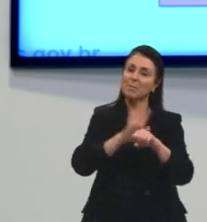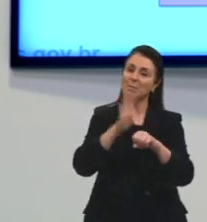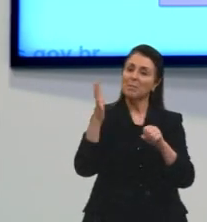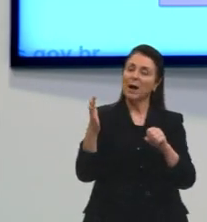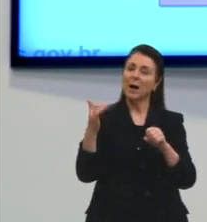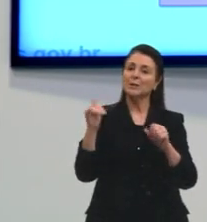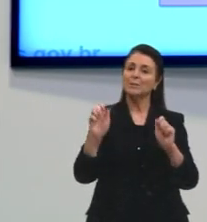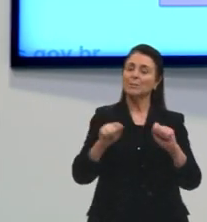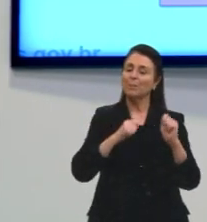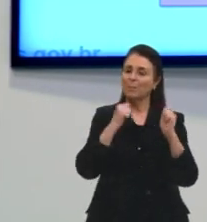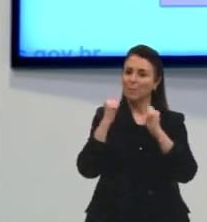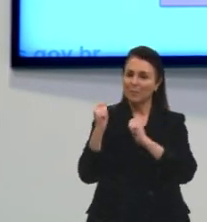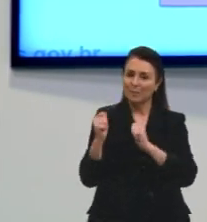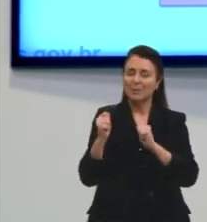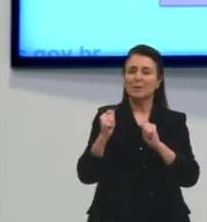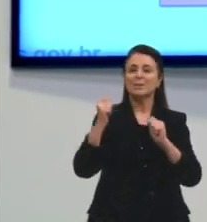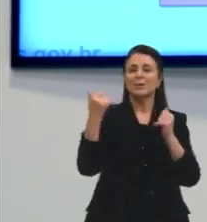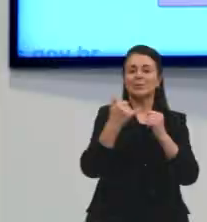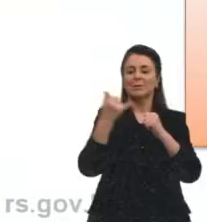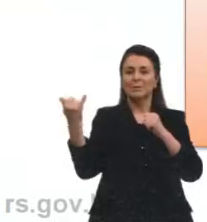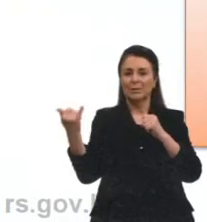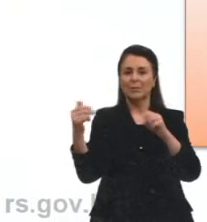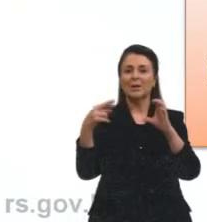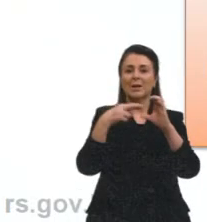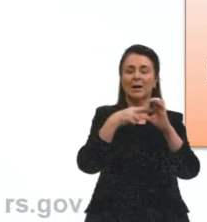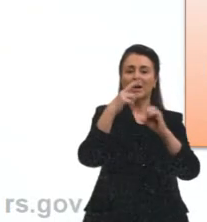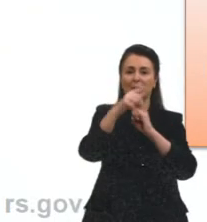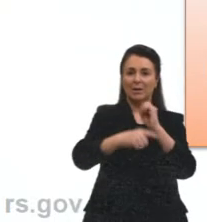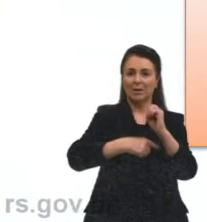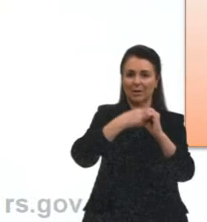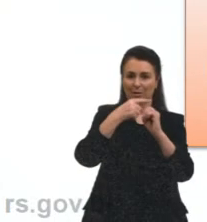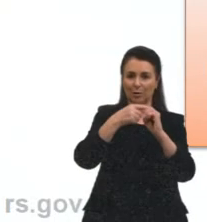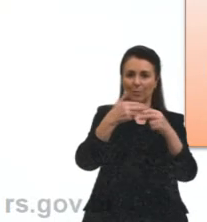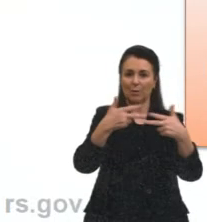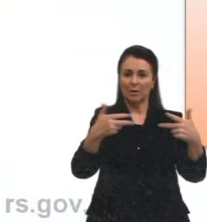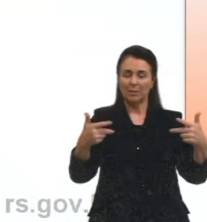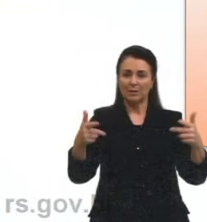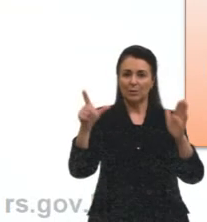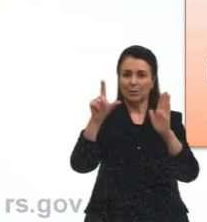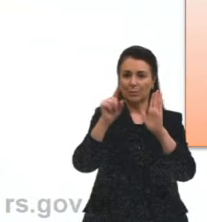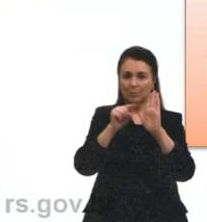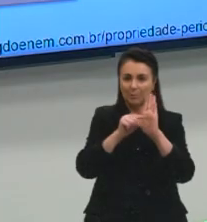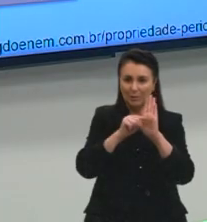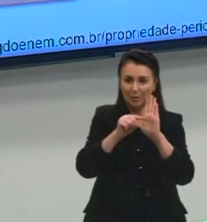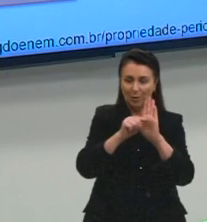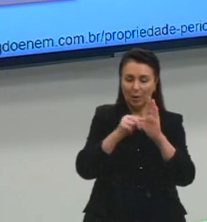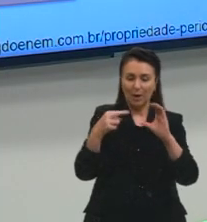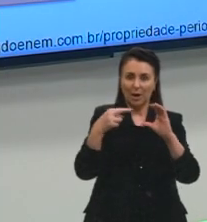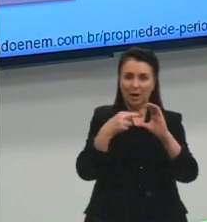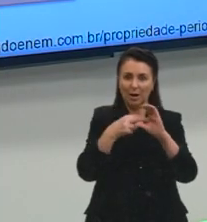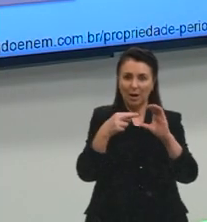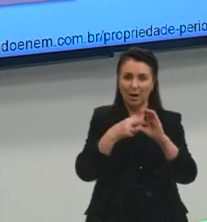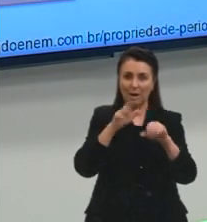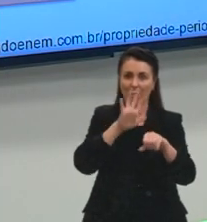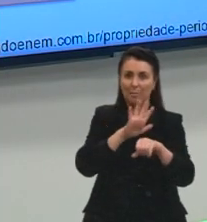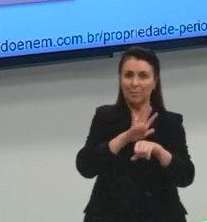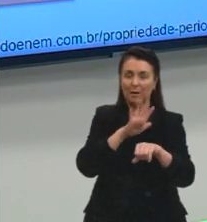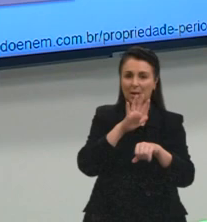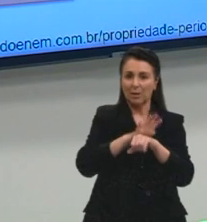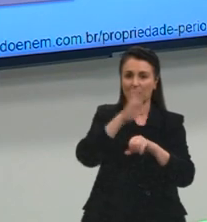de ionização e maior raio atômico já os elementos que tem o menu E ai são aqueles que têm uma maior